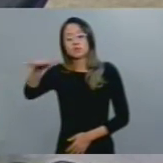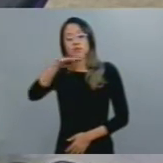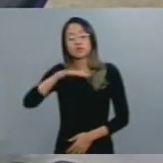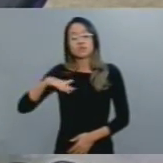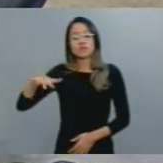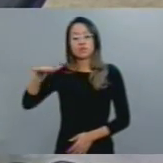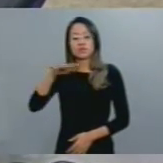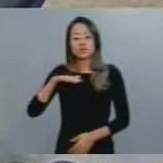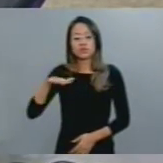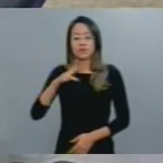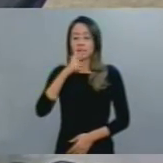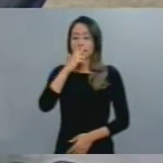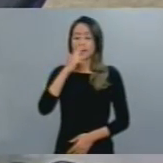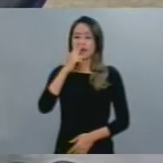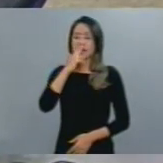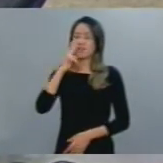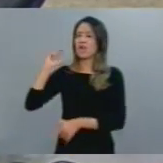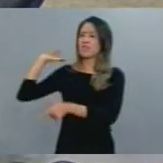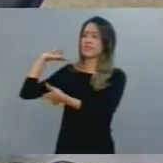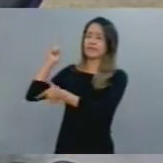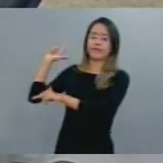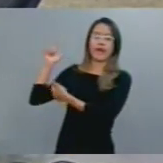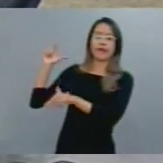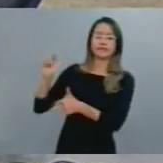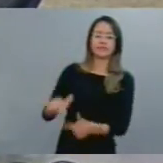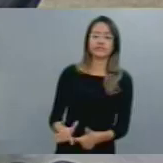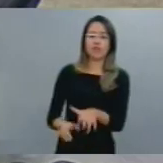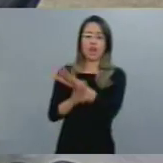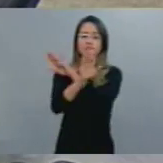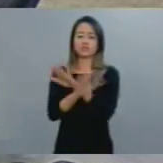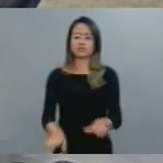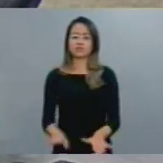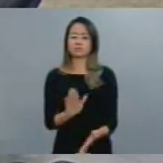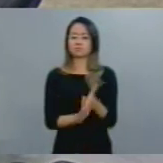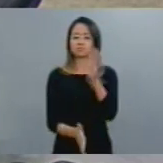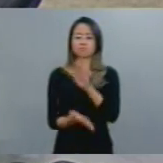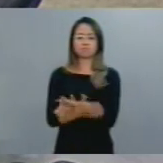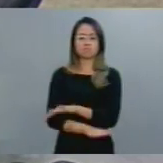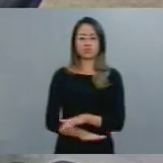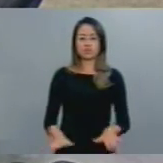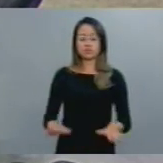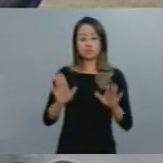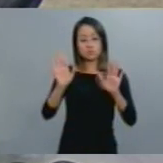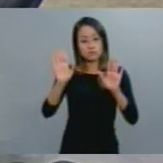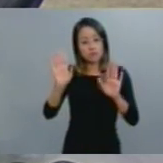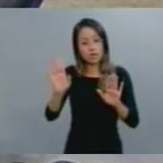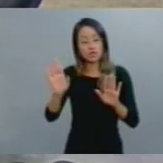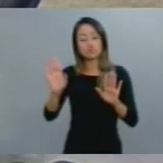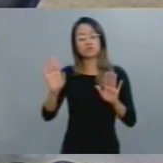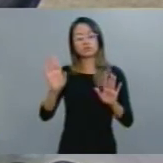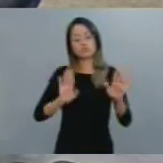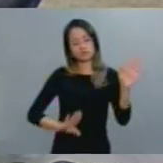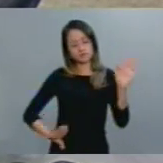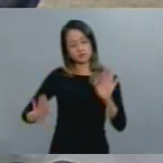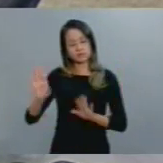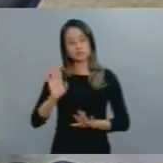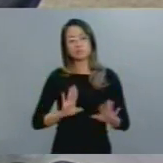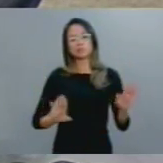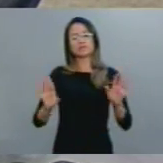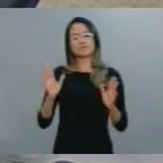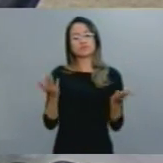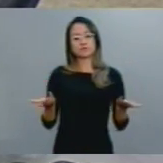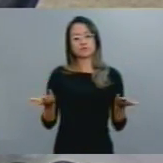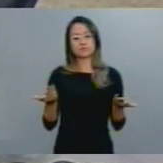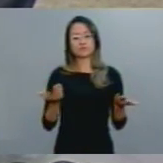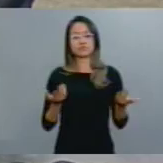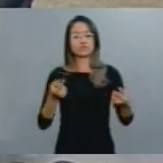o conservadorismo, para o radicalismo. É preciso desapaixonar. Eu não diria que política tem que ser